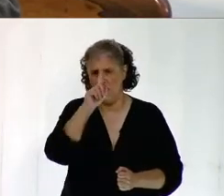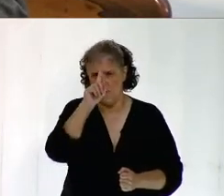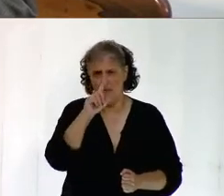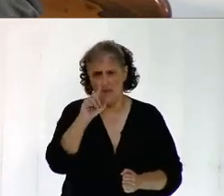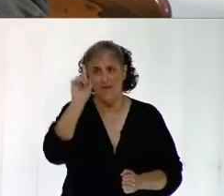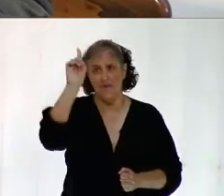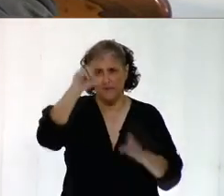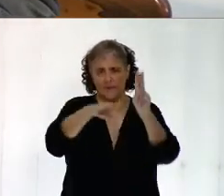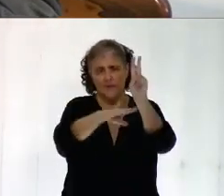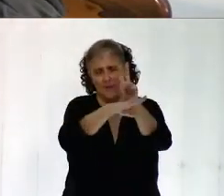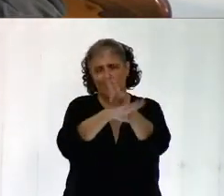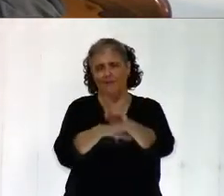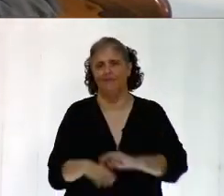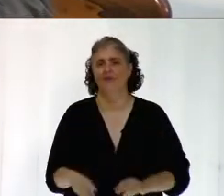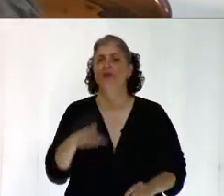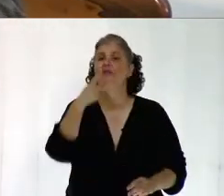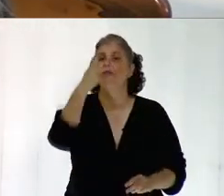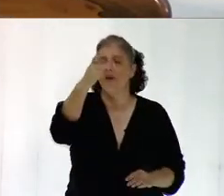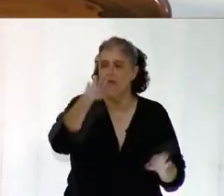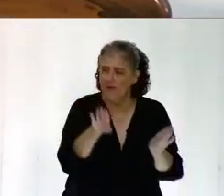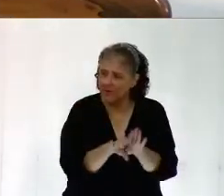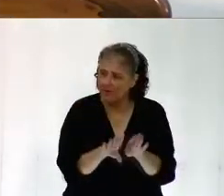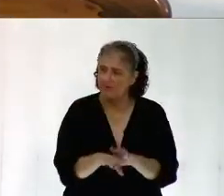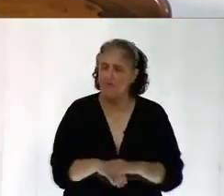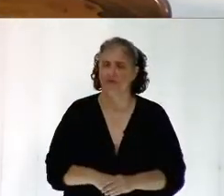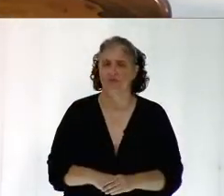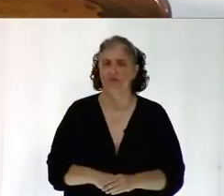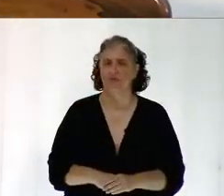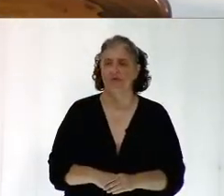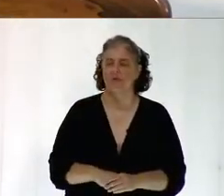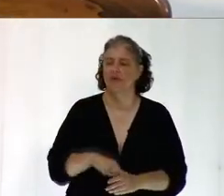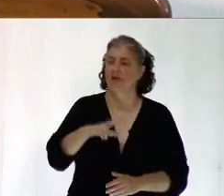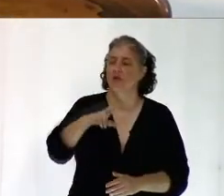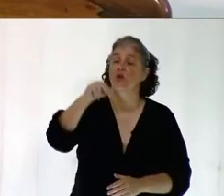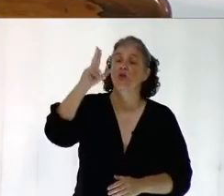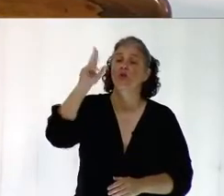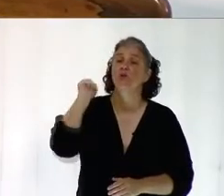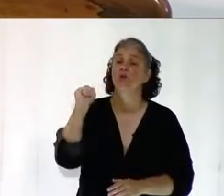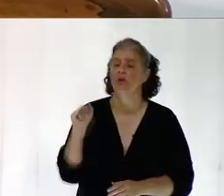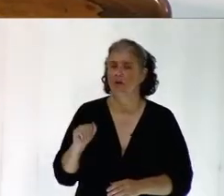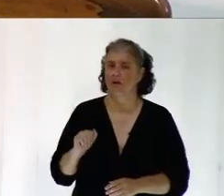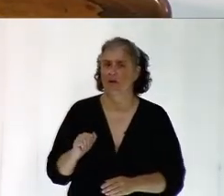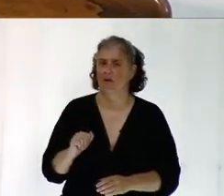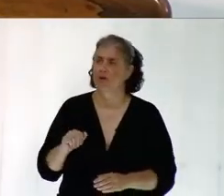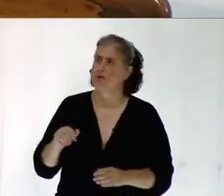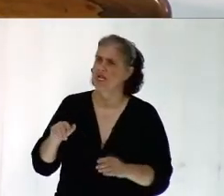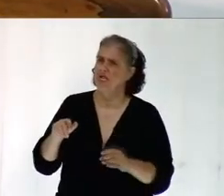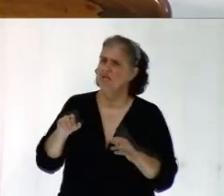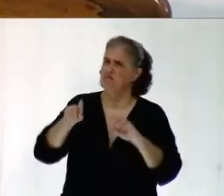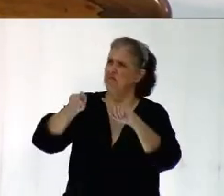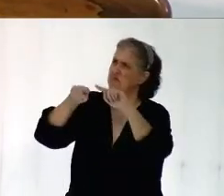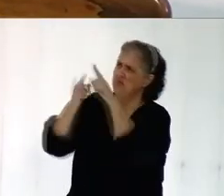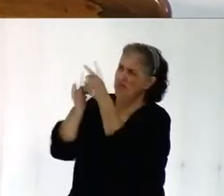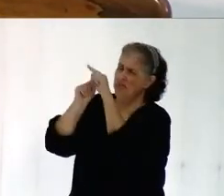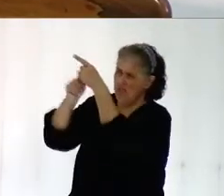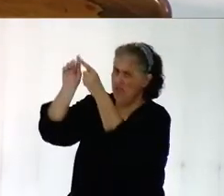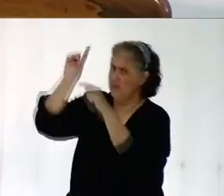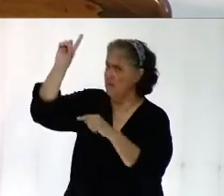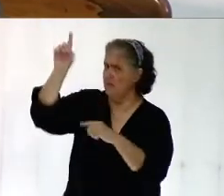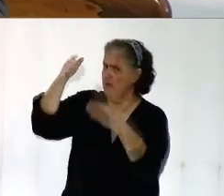diga outra coisa não teste a deus ele não erra